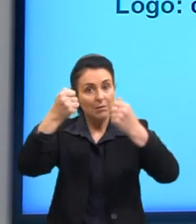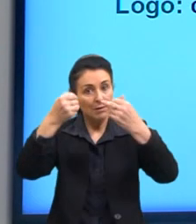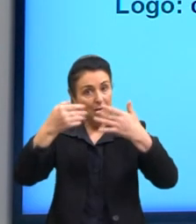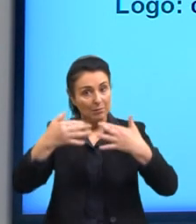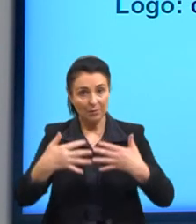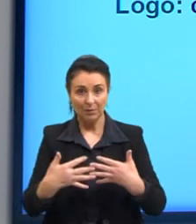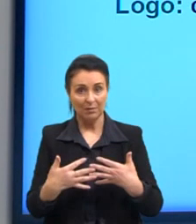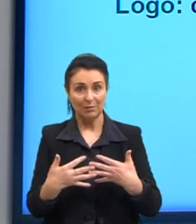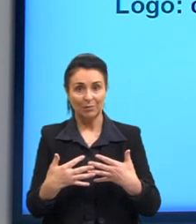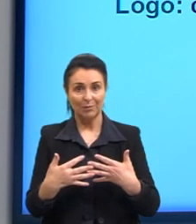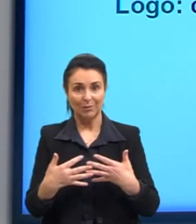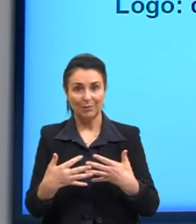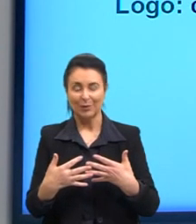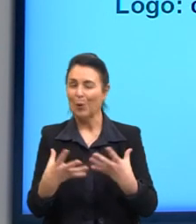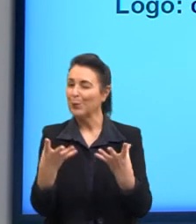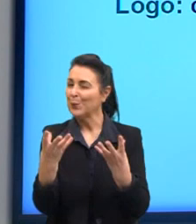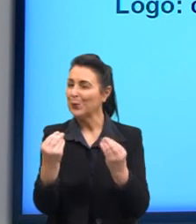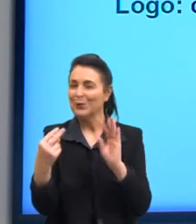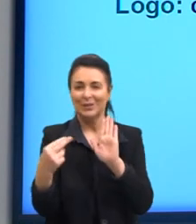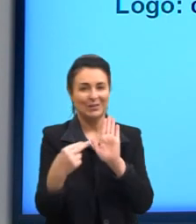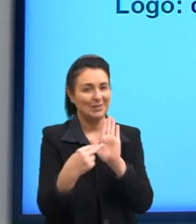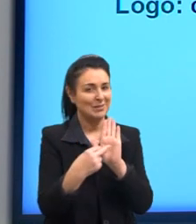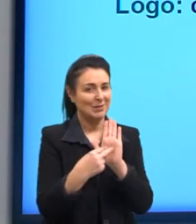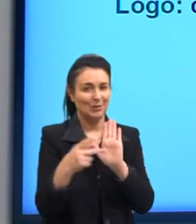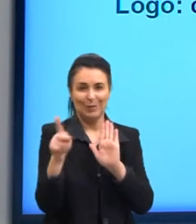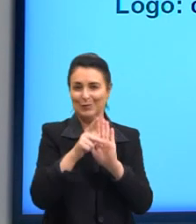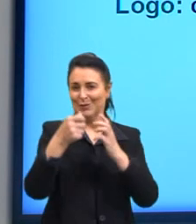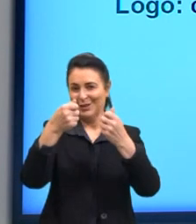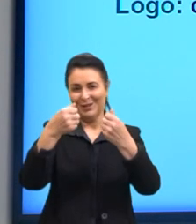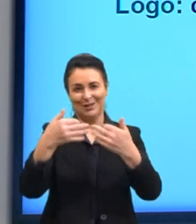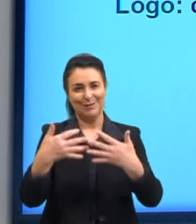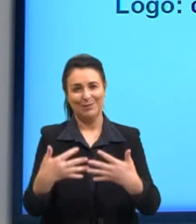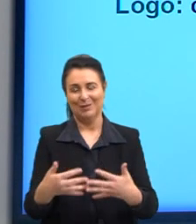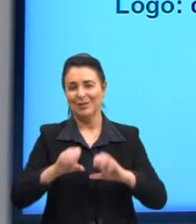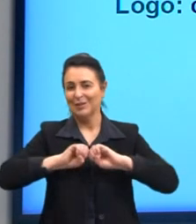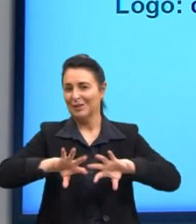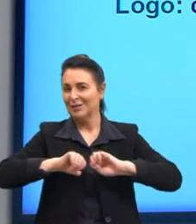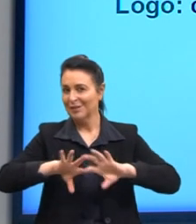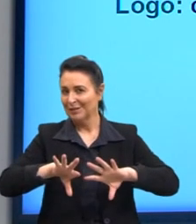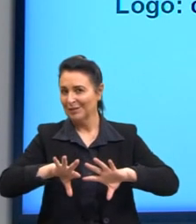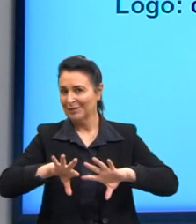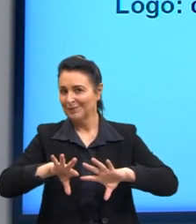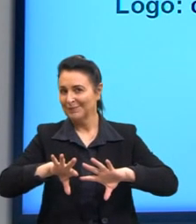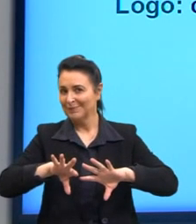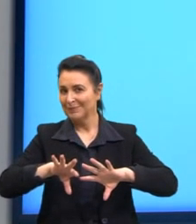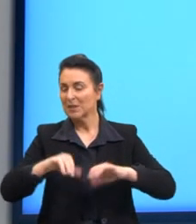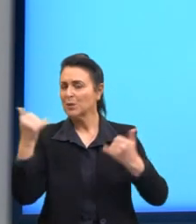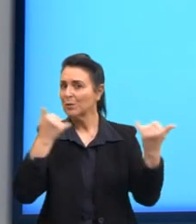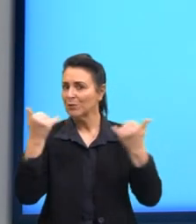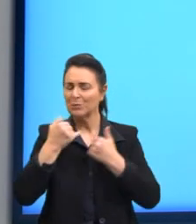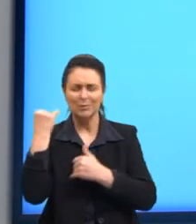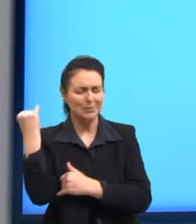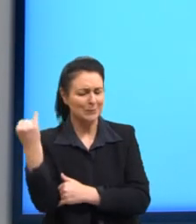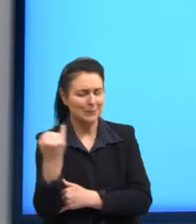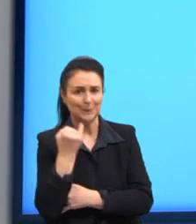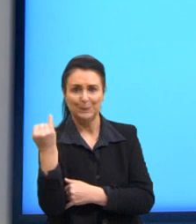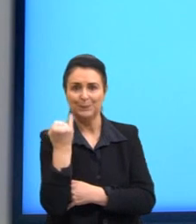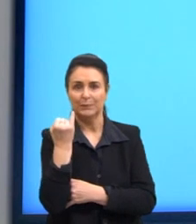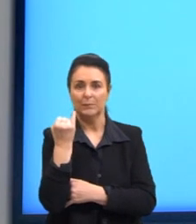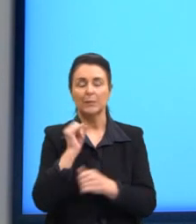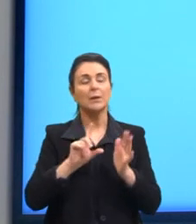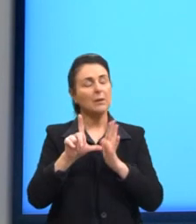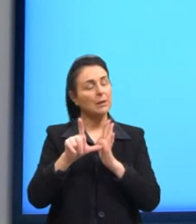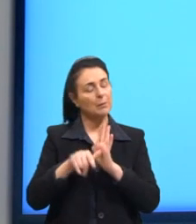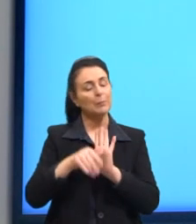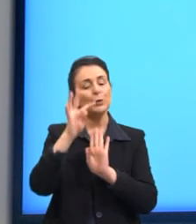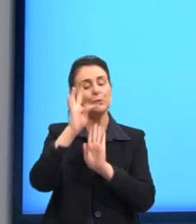bom então presta atenção que eu tô te explicando no que eu disse anteriormente eu estou amarrando as minhas informações tá aí depois eu pego